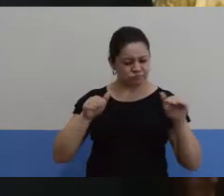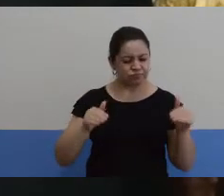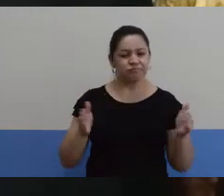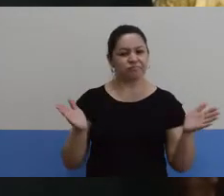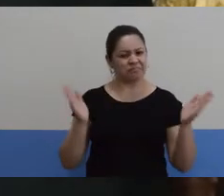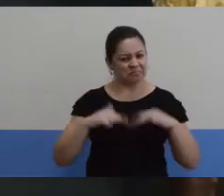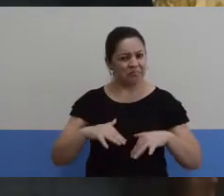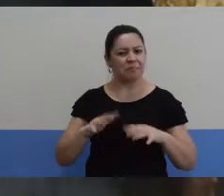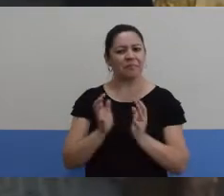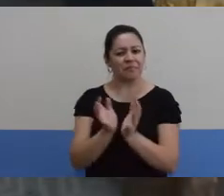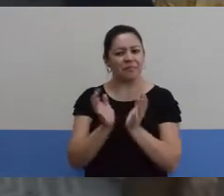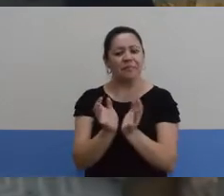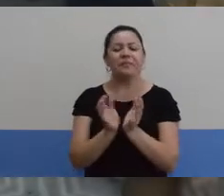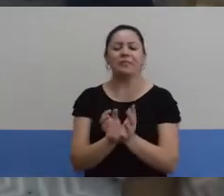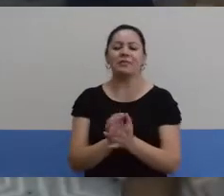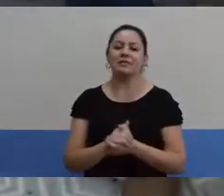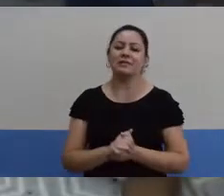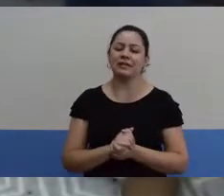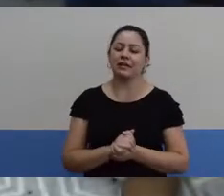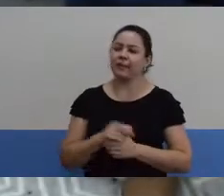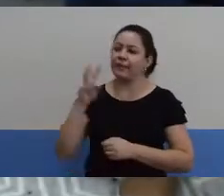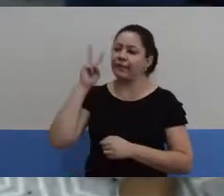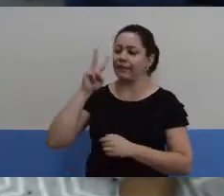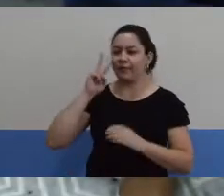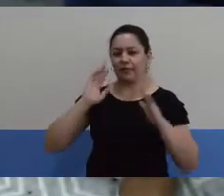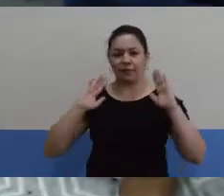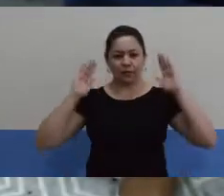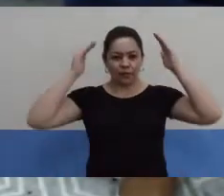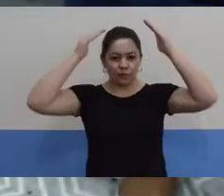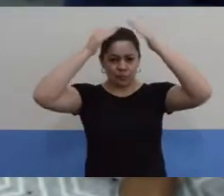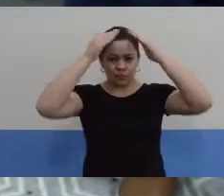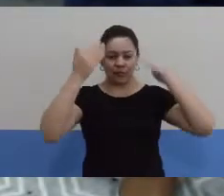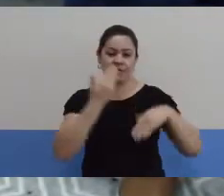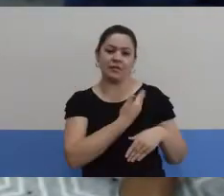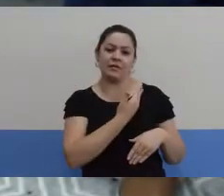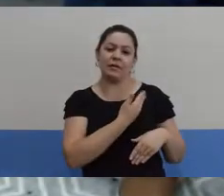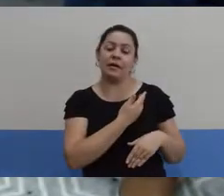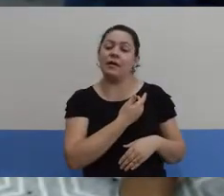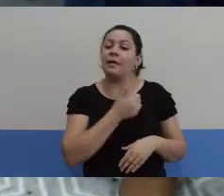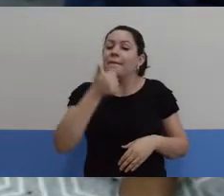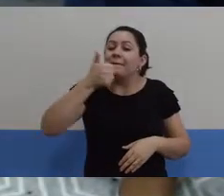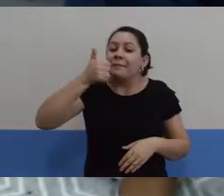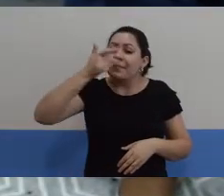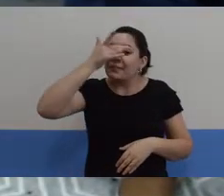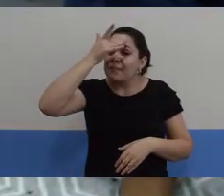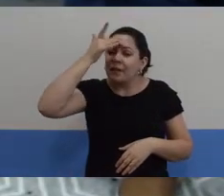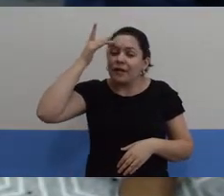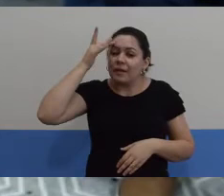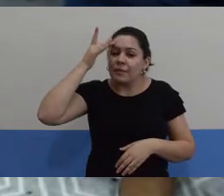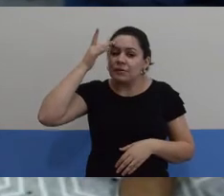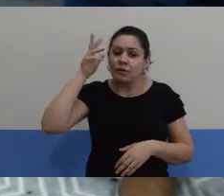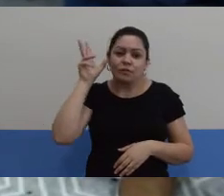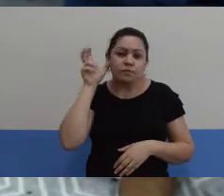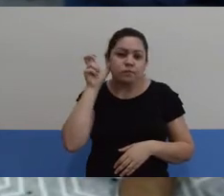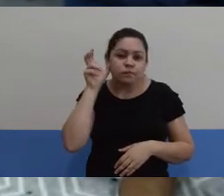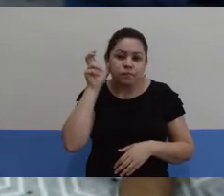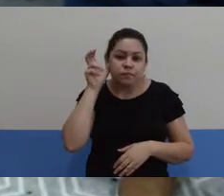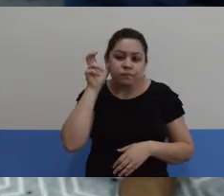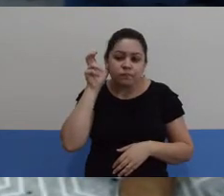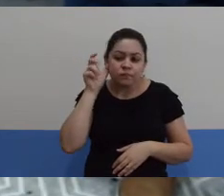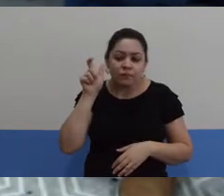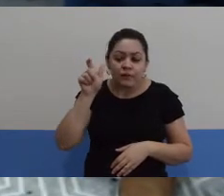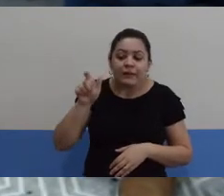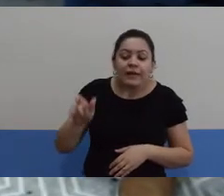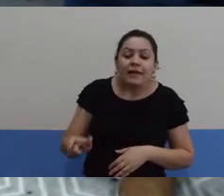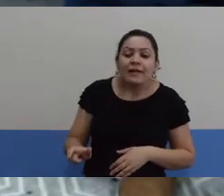Recordo de uma das falas do Papa Francisco, quando ele dizia, né? Quem é a primeira pessoa que nós devemos escutar? É o próprio Espírito